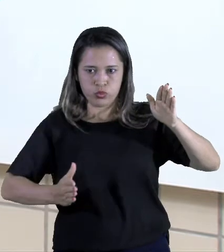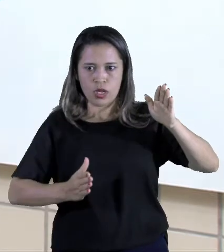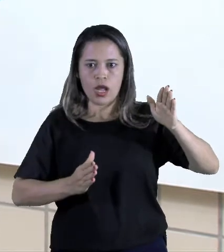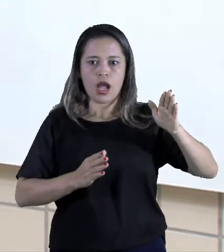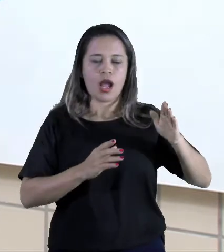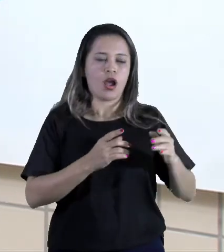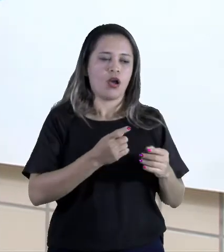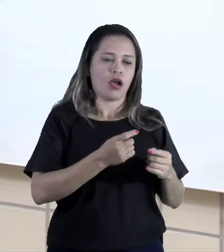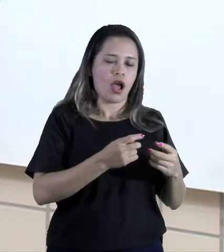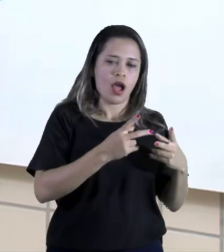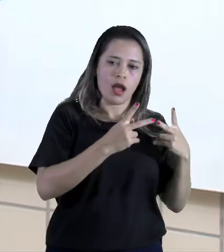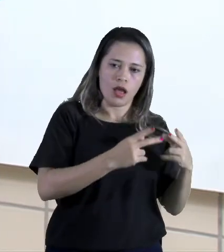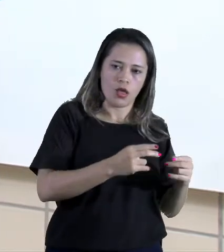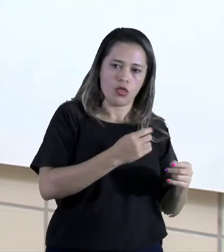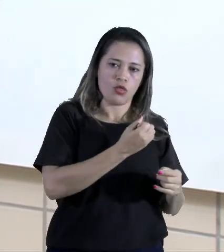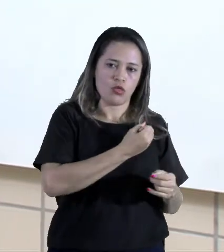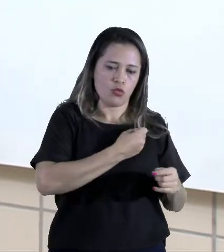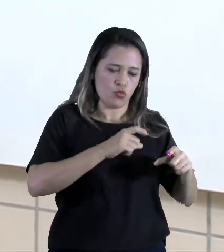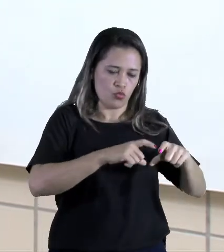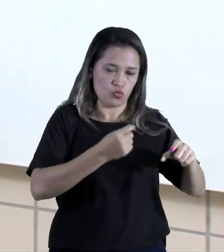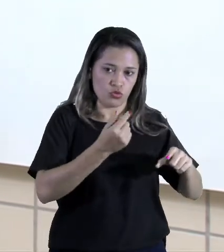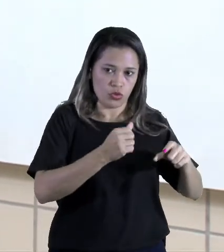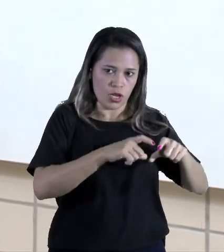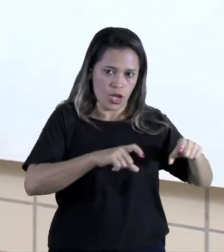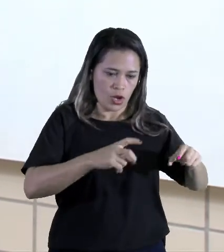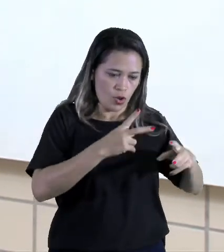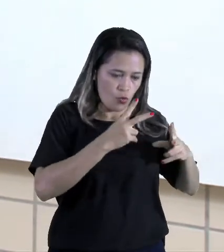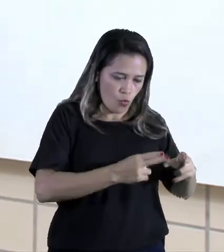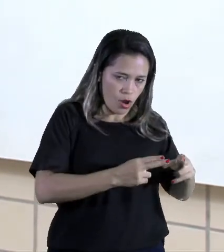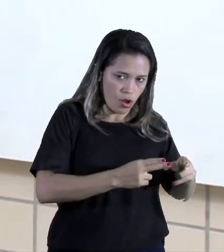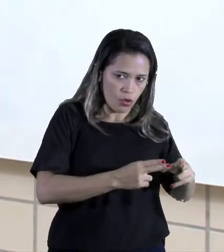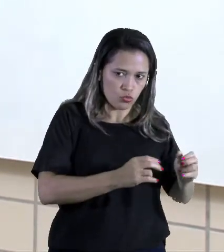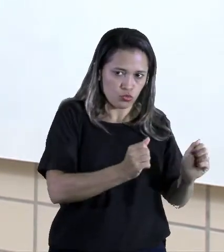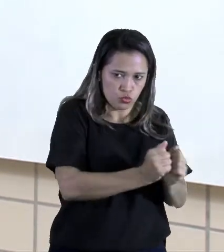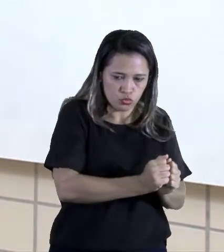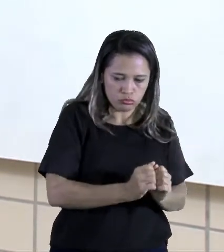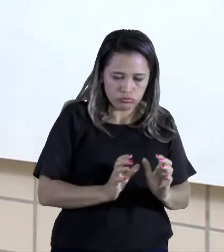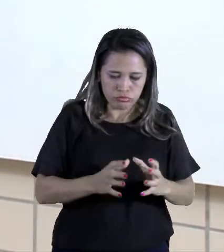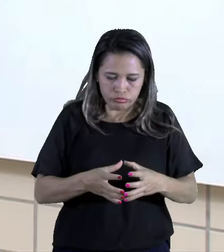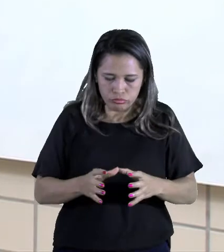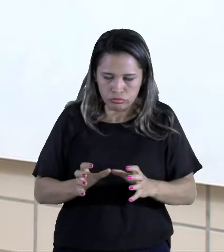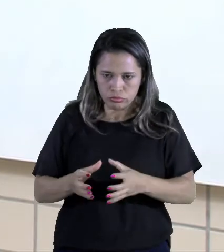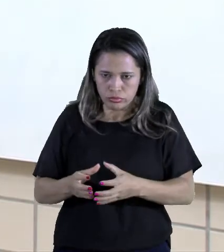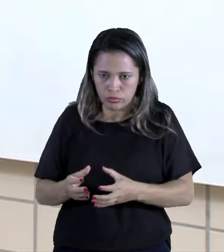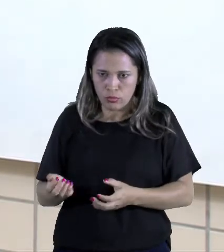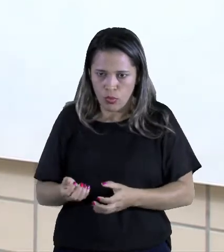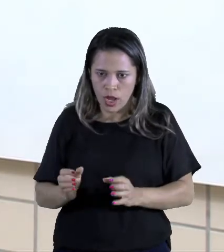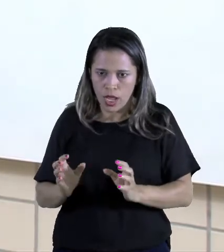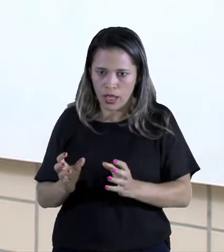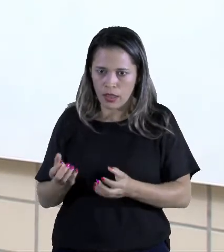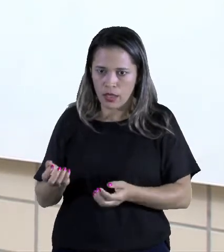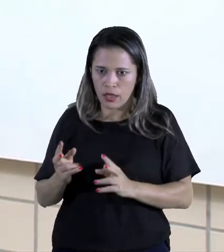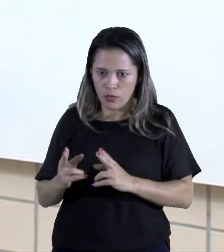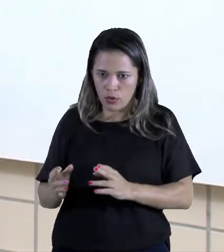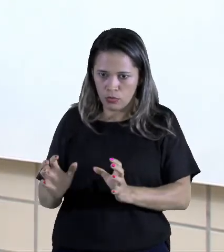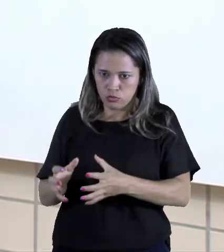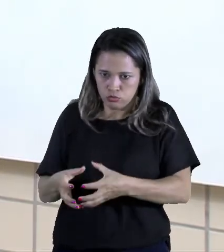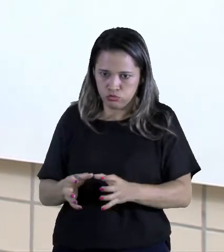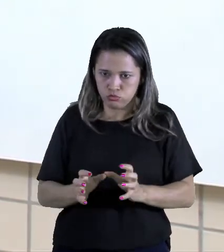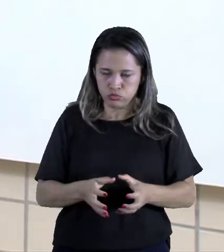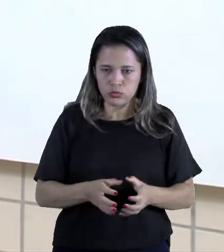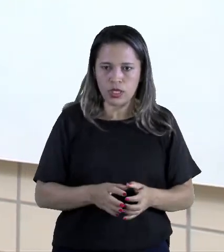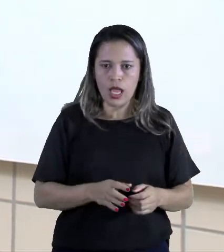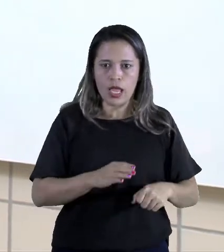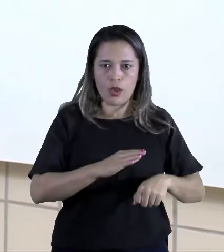moedas iguais, coloca junto e organiza da maior nota até a menor, que fica mais fácil. Aqui, ó, nesse caso, a maior nota